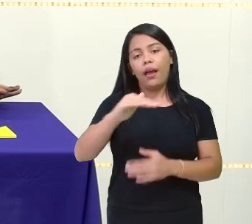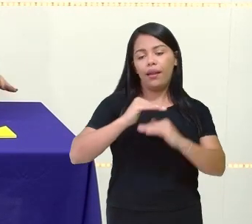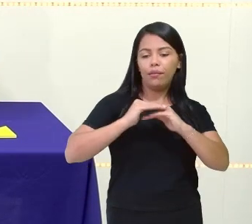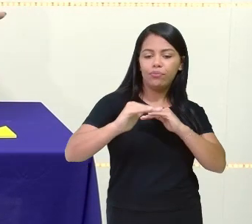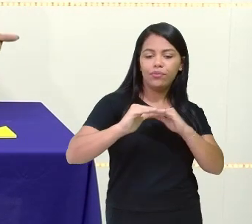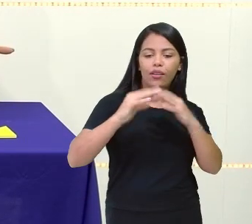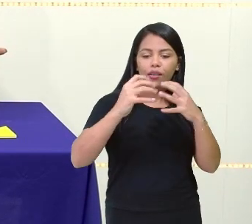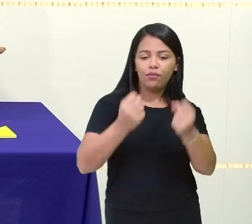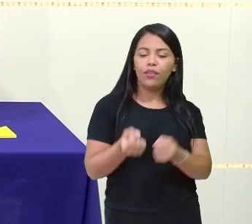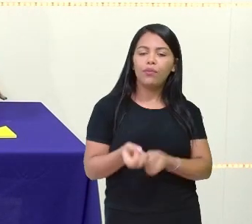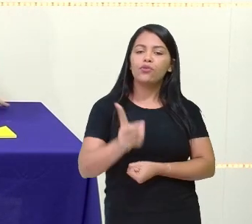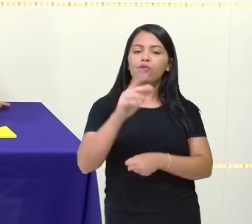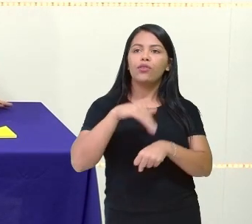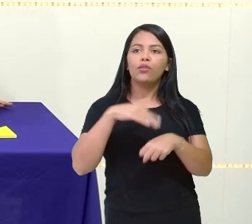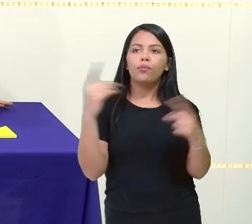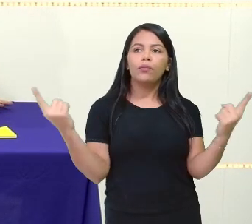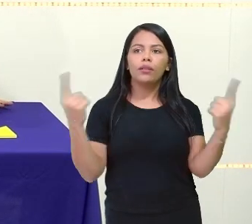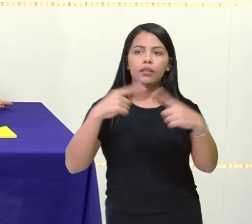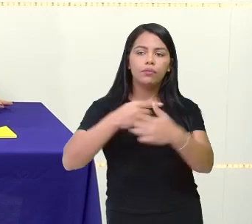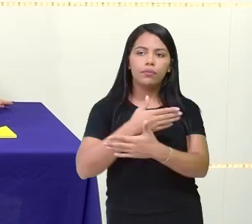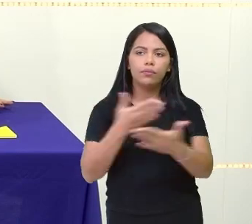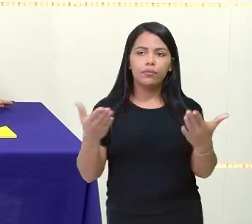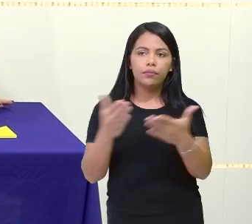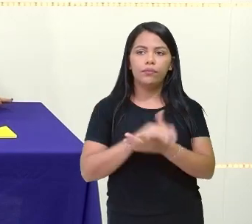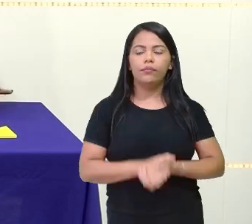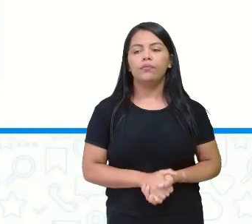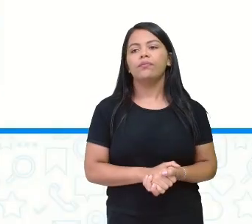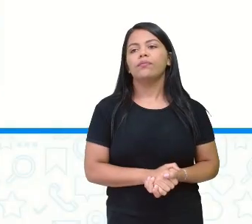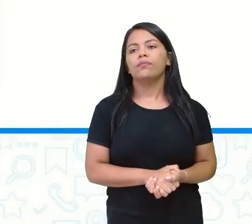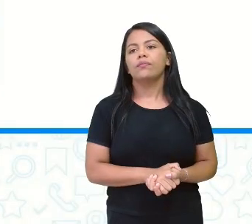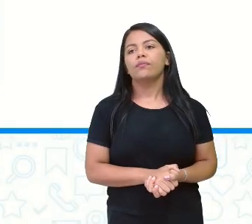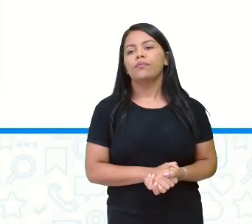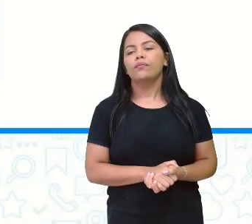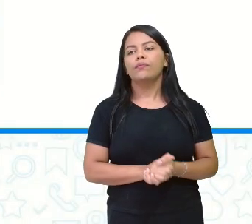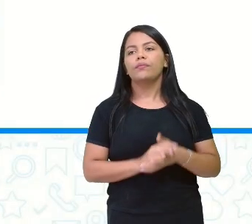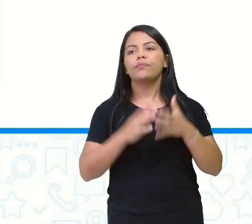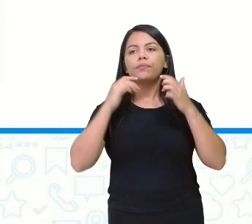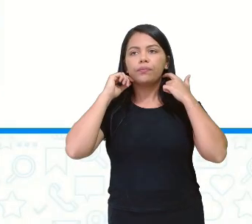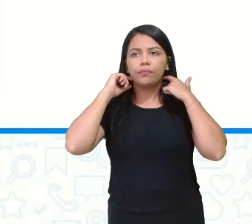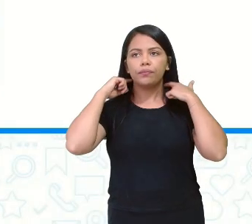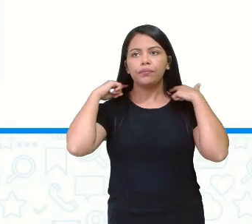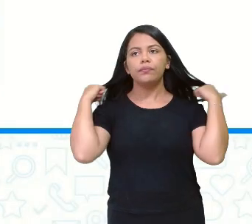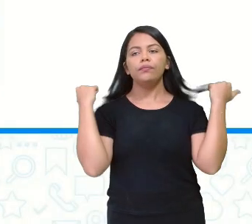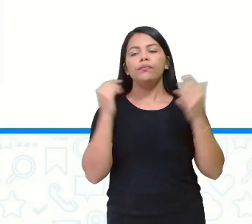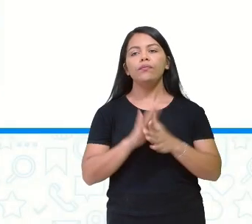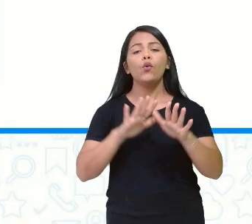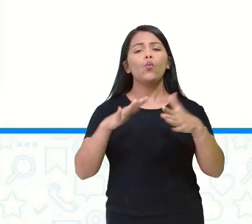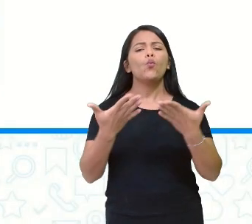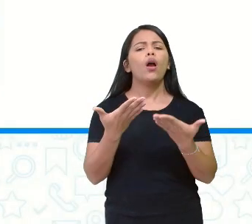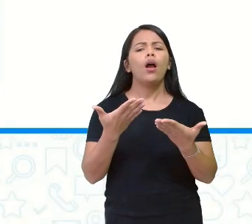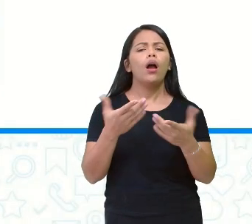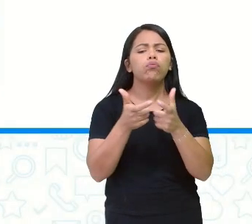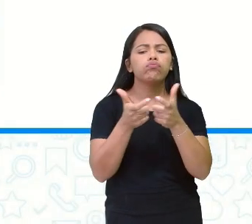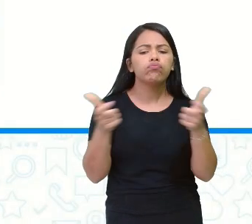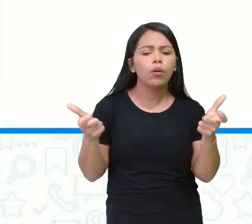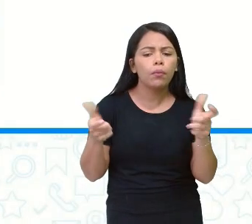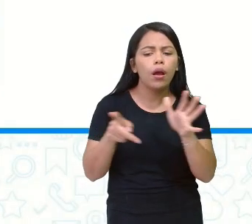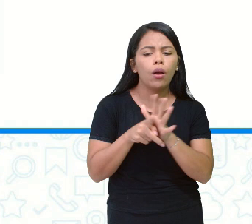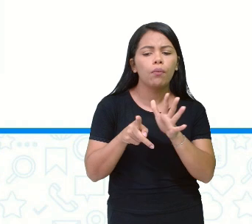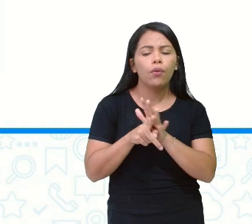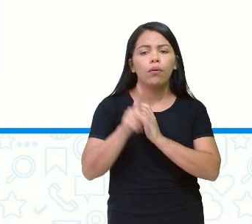continuar aqui com mais desafios para vocês. Qual a área do polígono